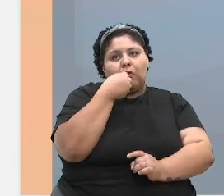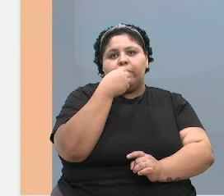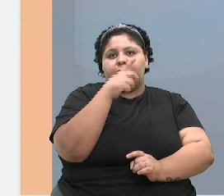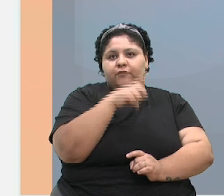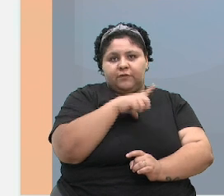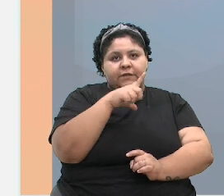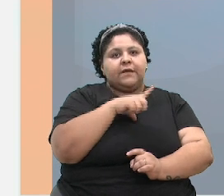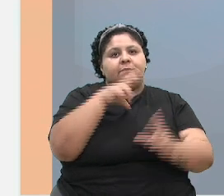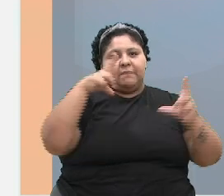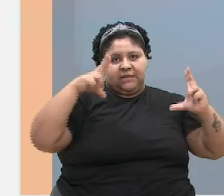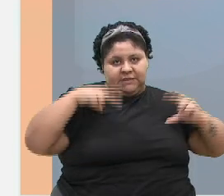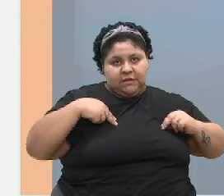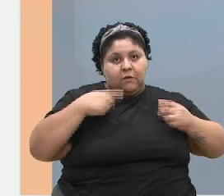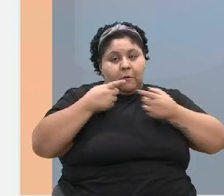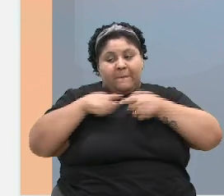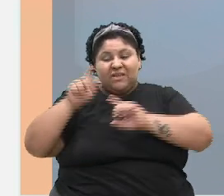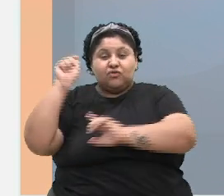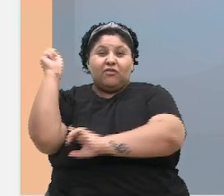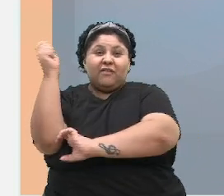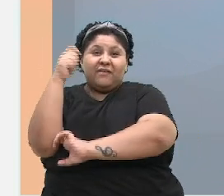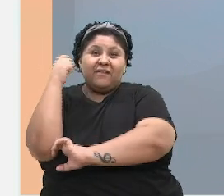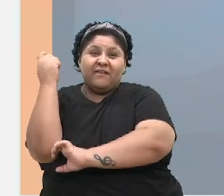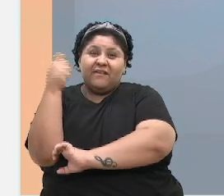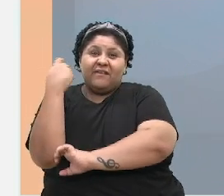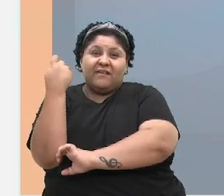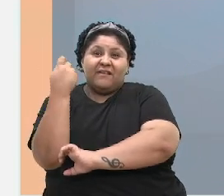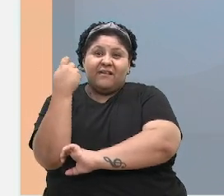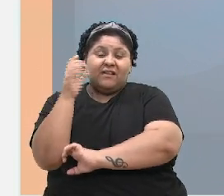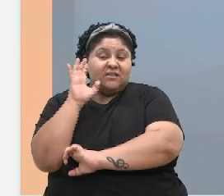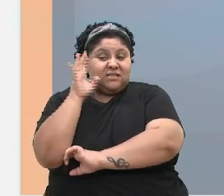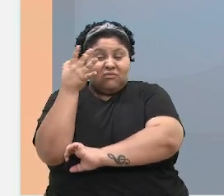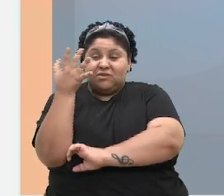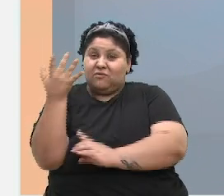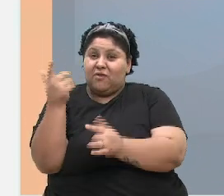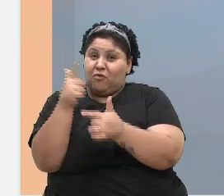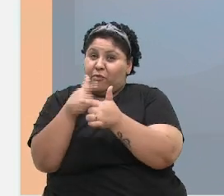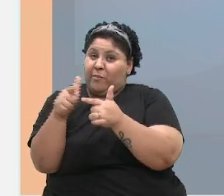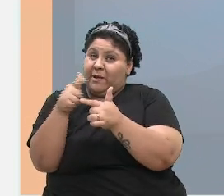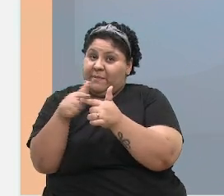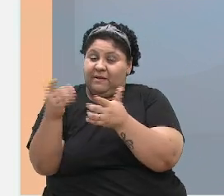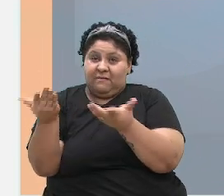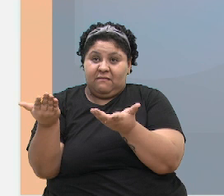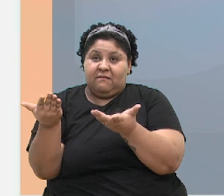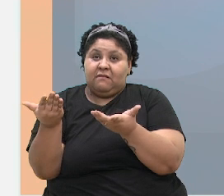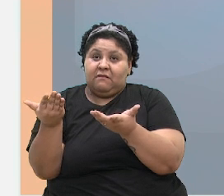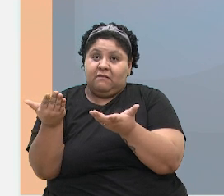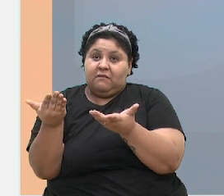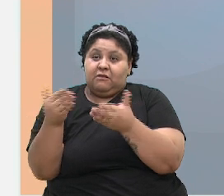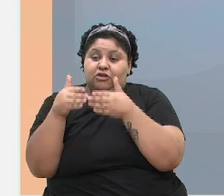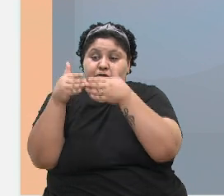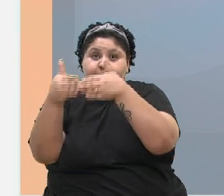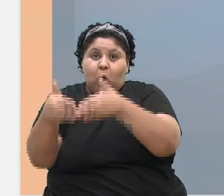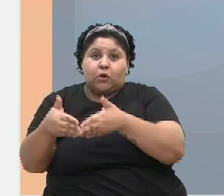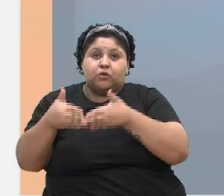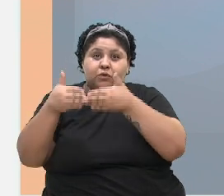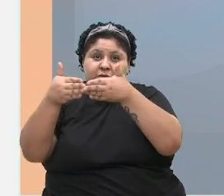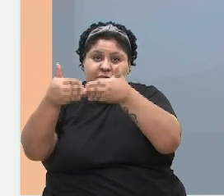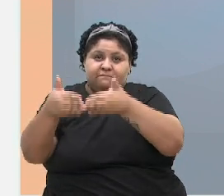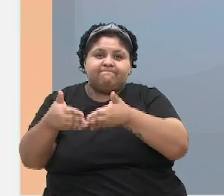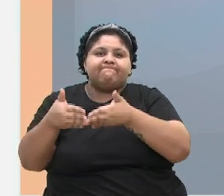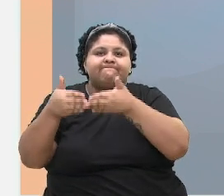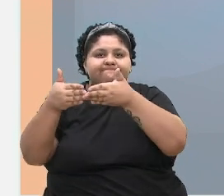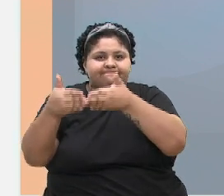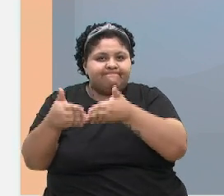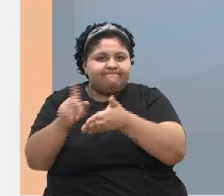e merecem. Mas o Rio Grande do Sul, se não resolver essa questão de portos, né, a coisa não